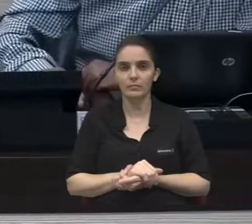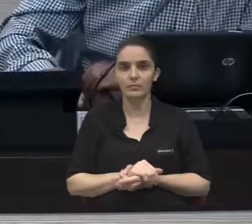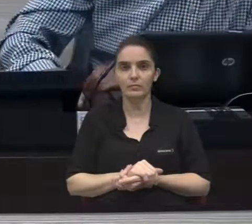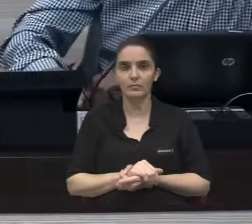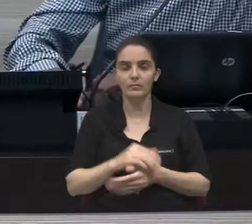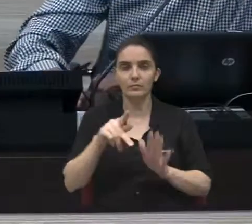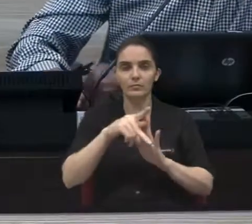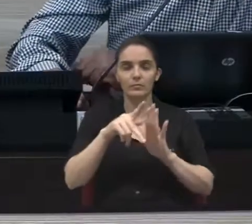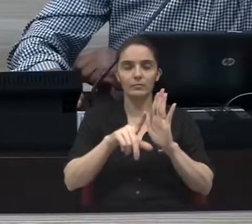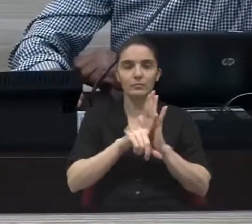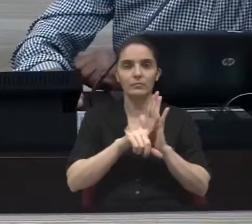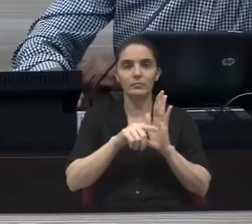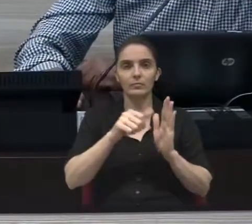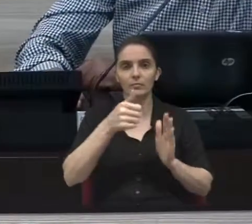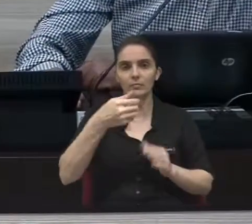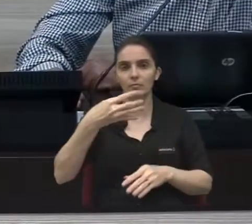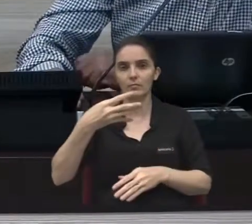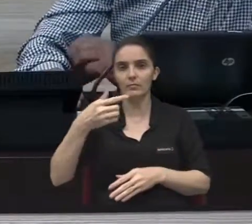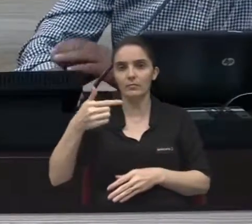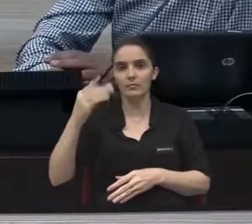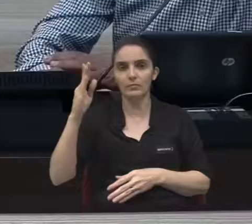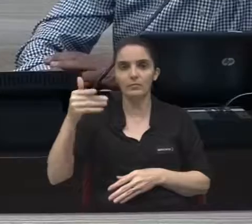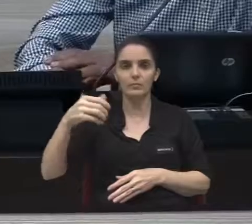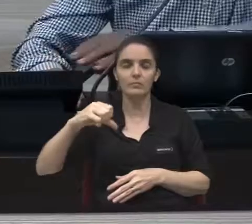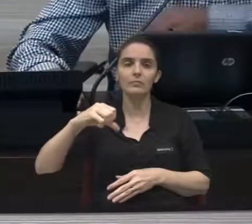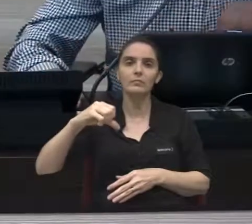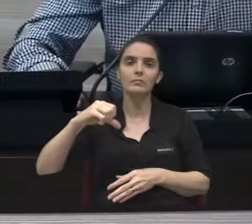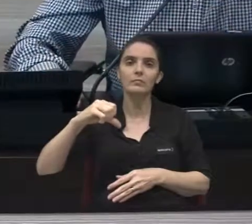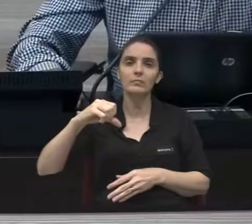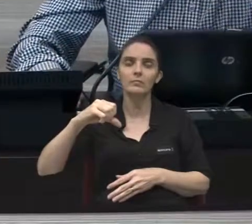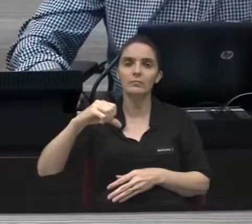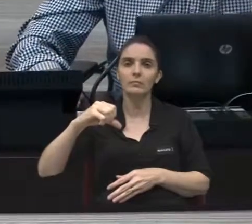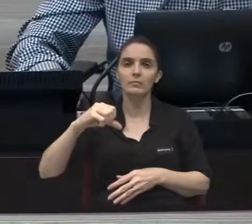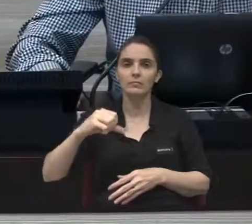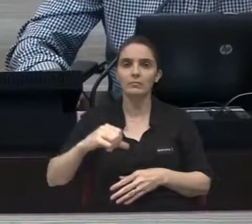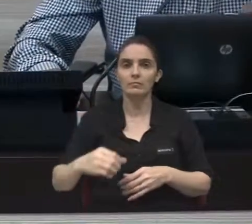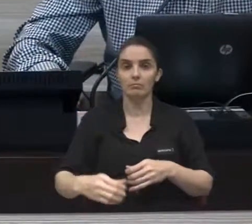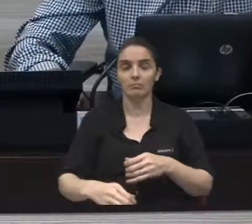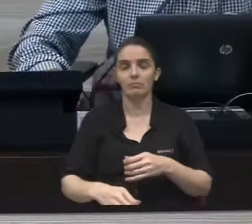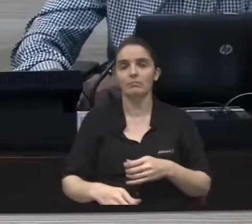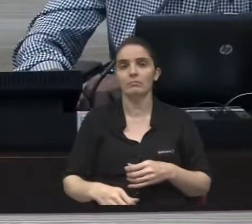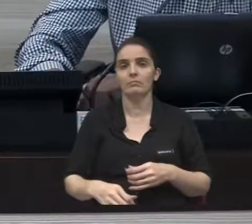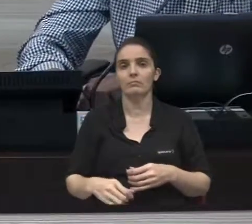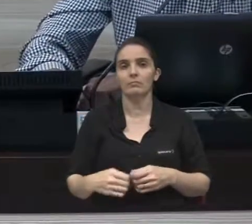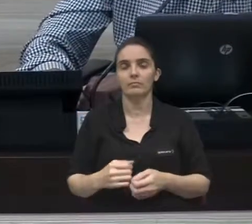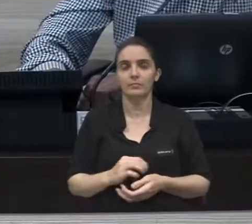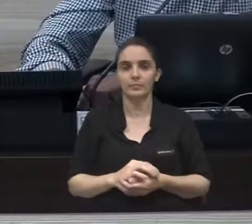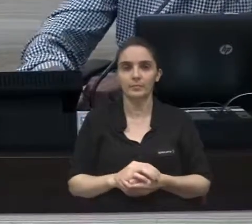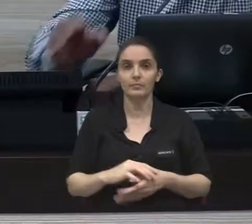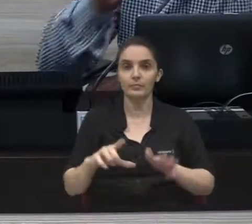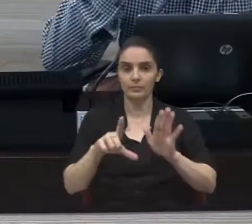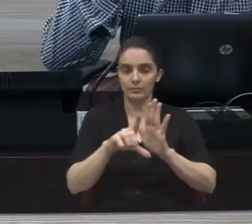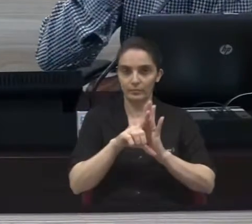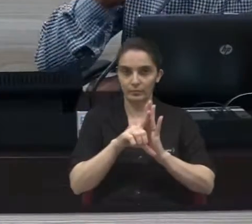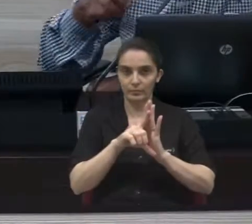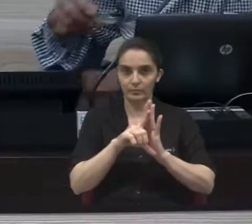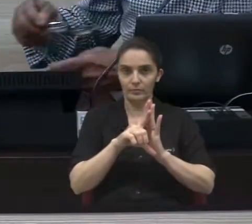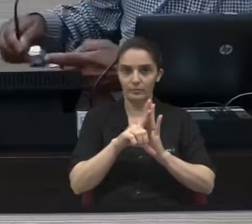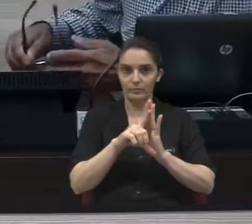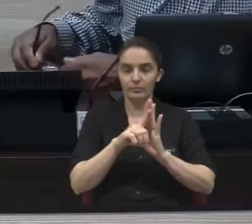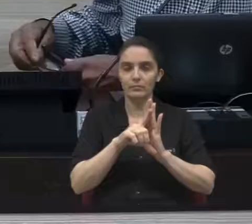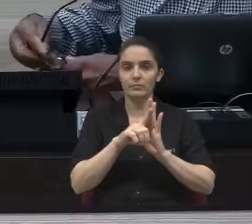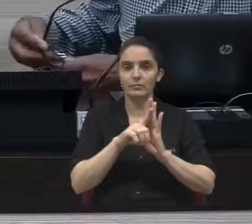Projeto de Lei 142/2019 fica assegurado pela presente lei a